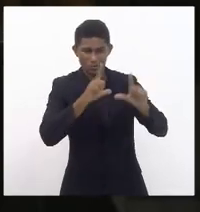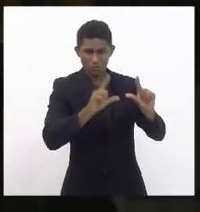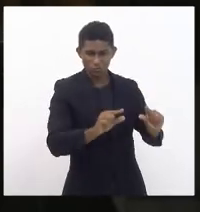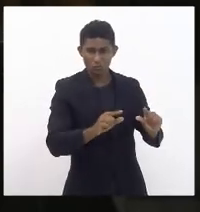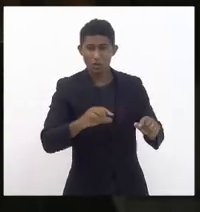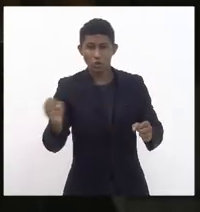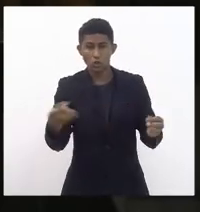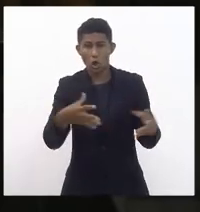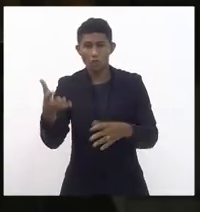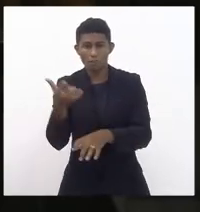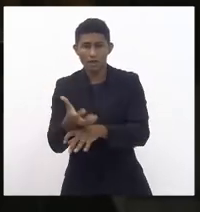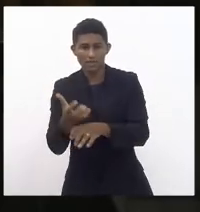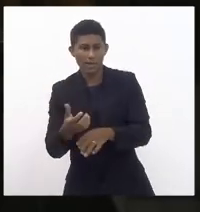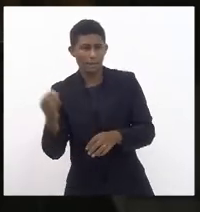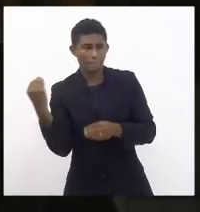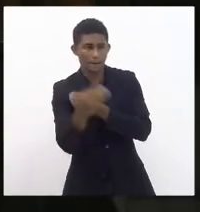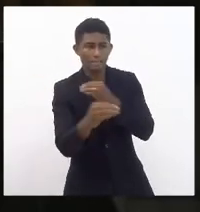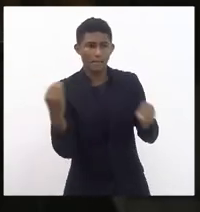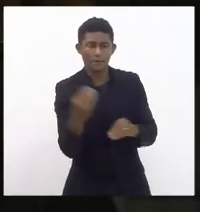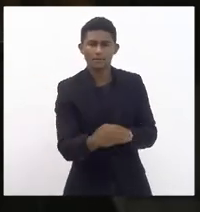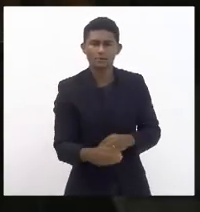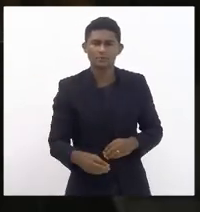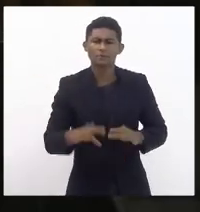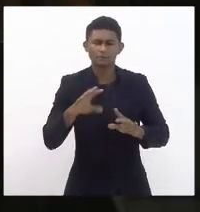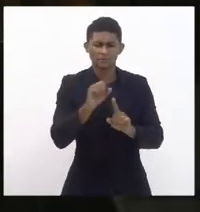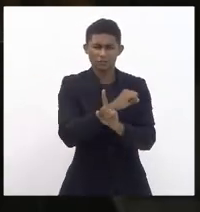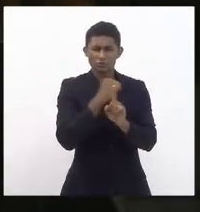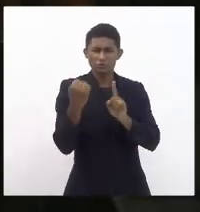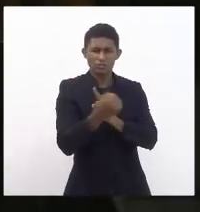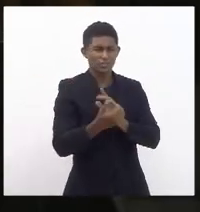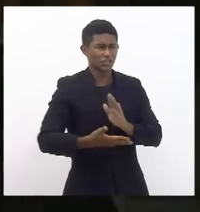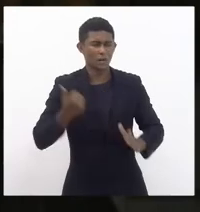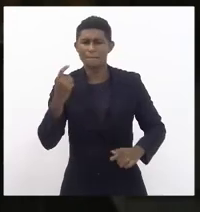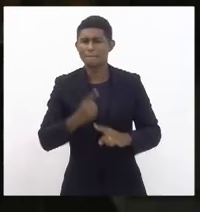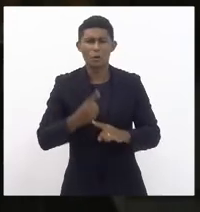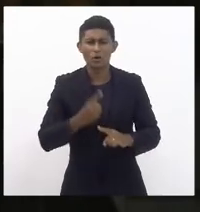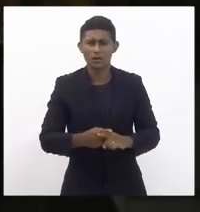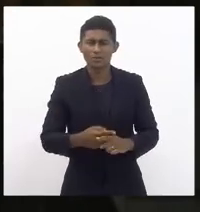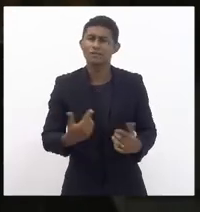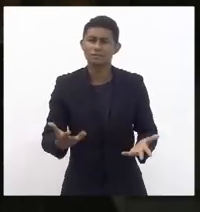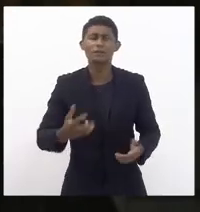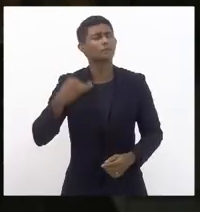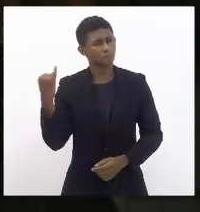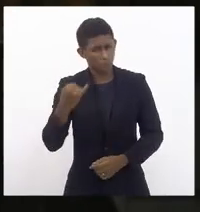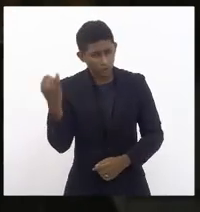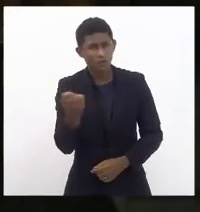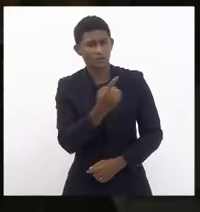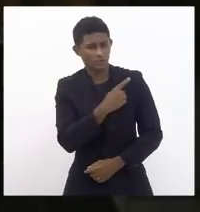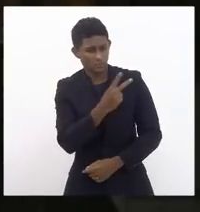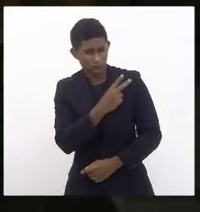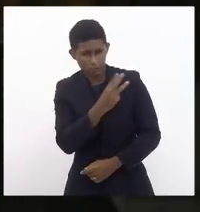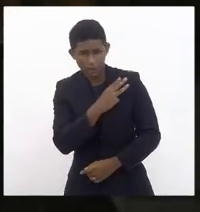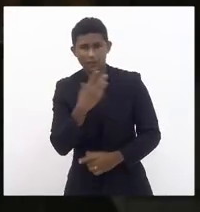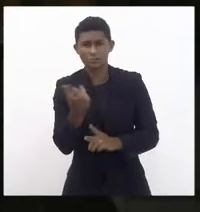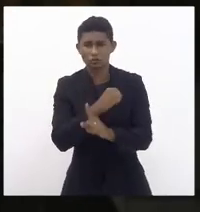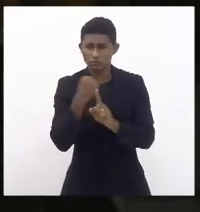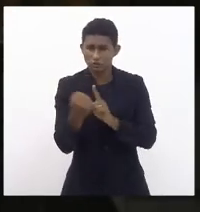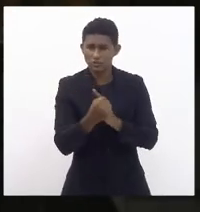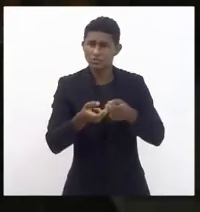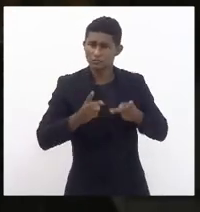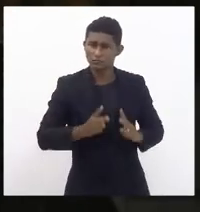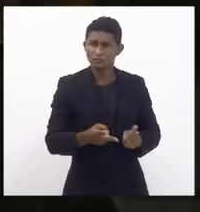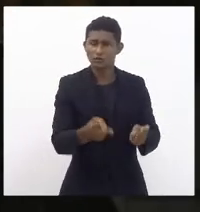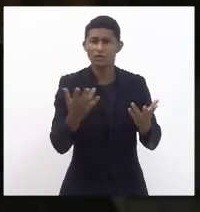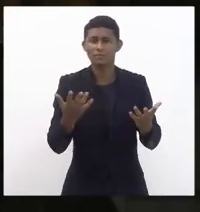sociologia o primeiro que é importante que a Sociologia no ensino médio segundo porque você não pode tirar nenhuma disciplina